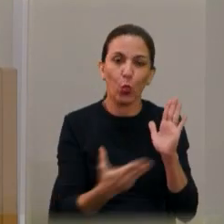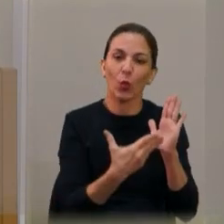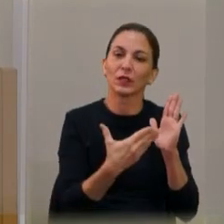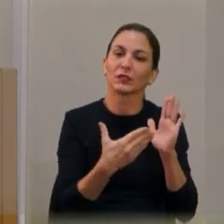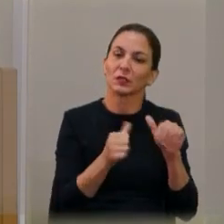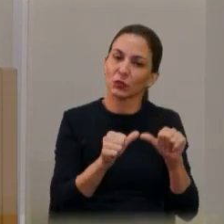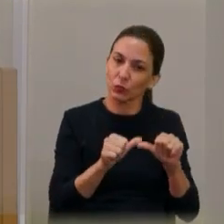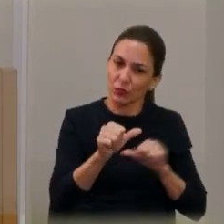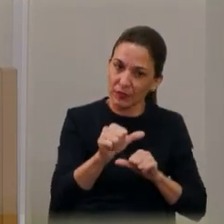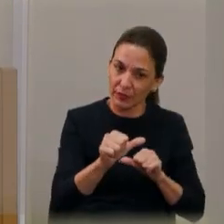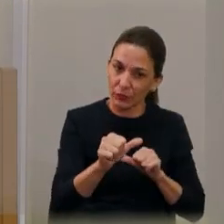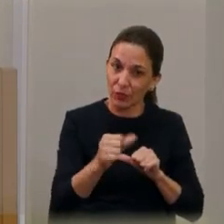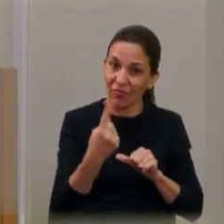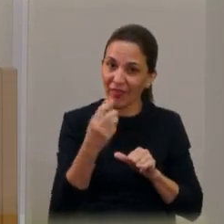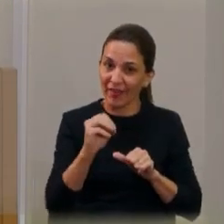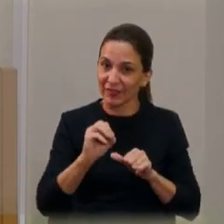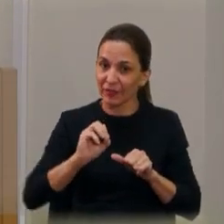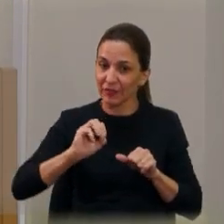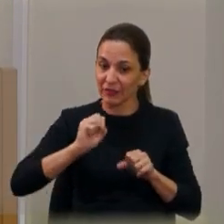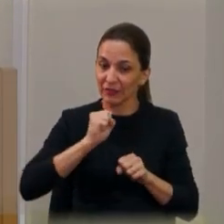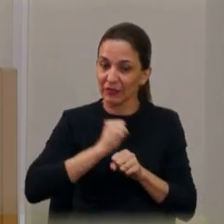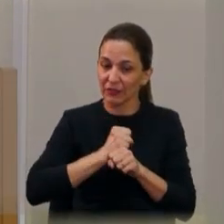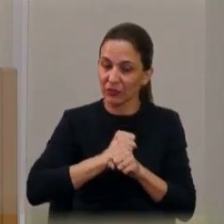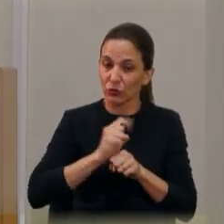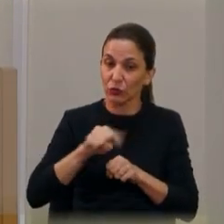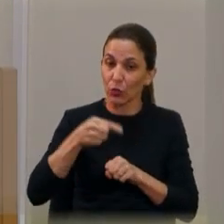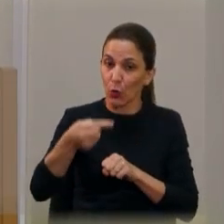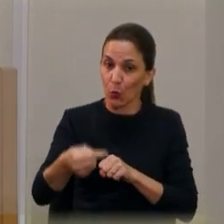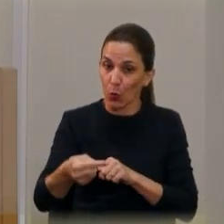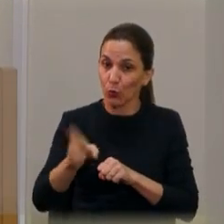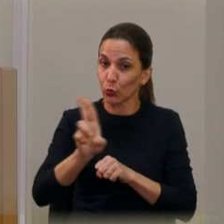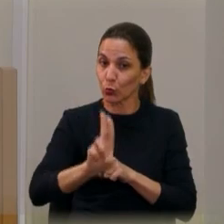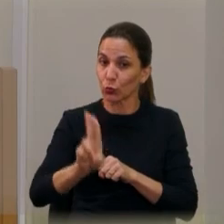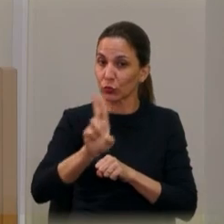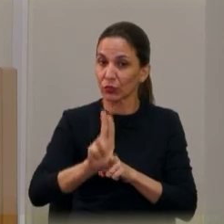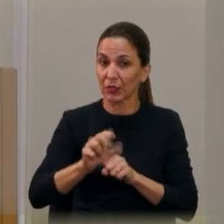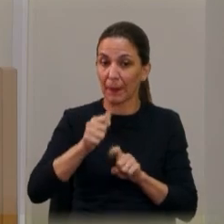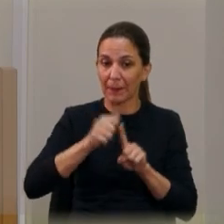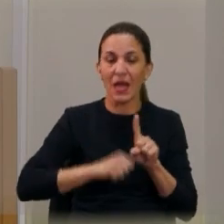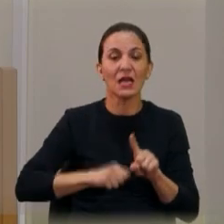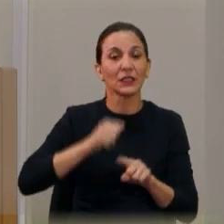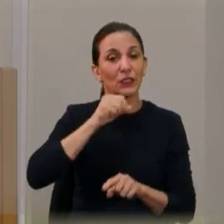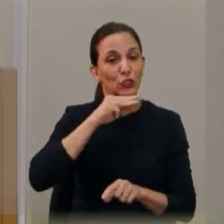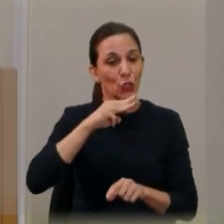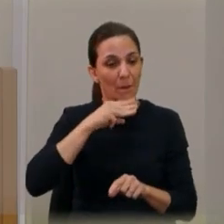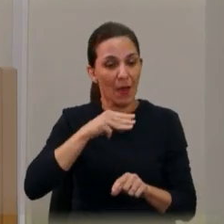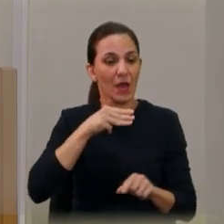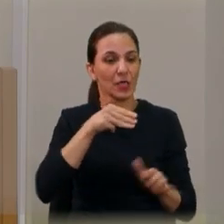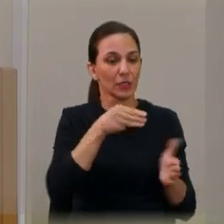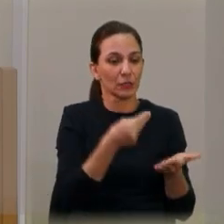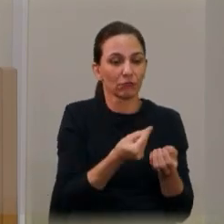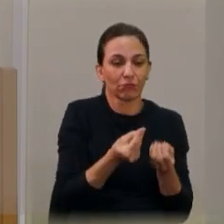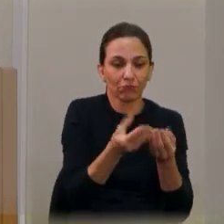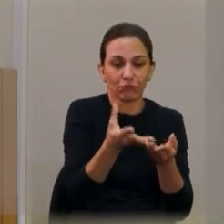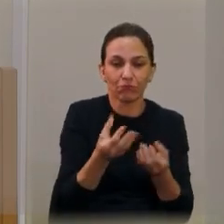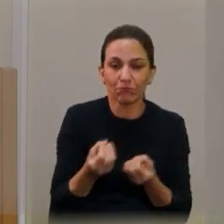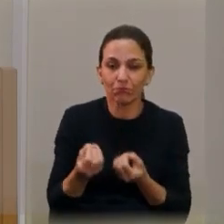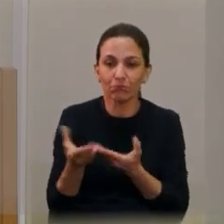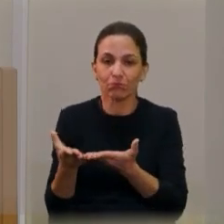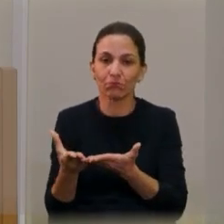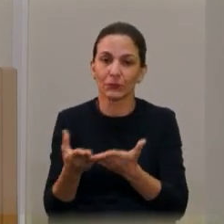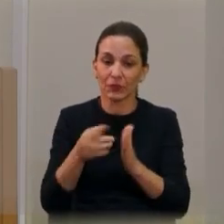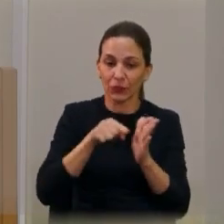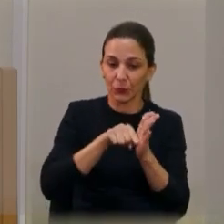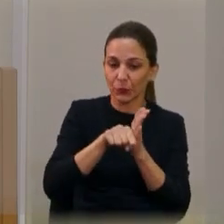década após nós estaremos aplicando a partir de março os questionários para que a gente saiba